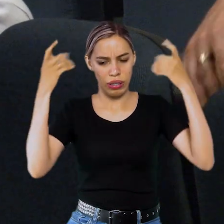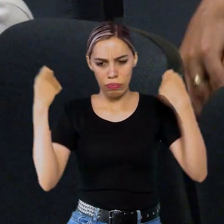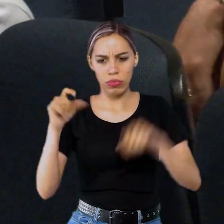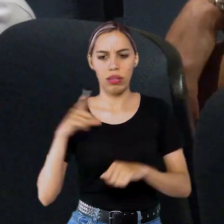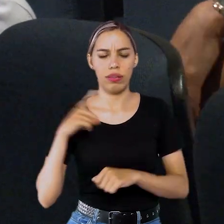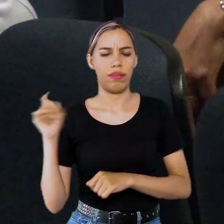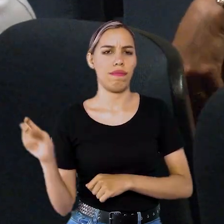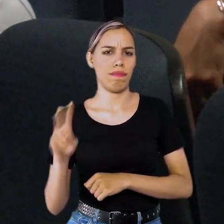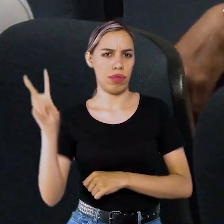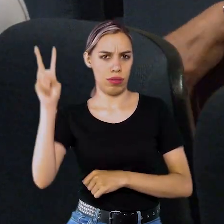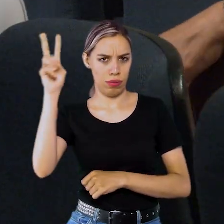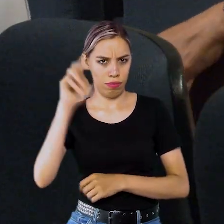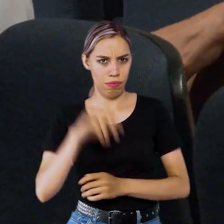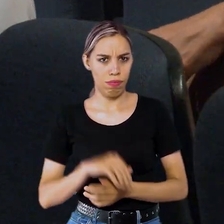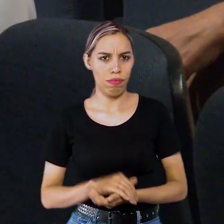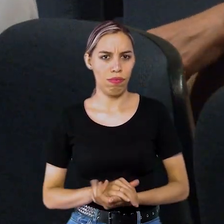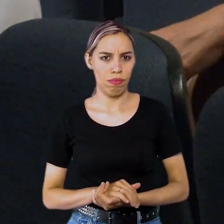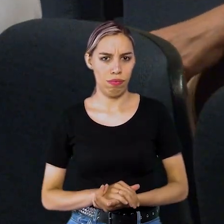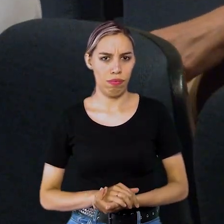valorizado.